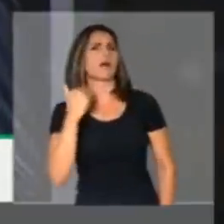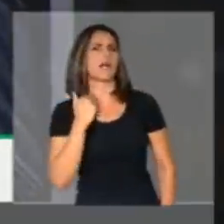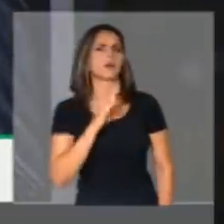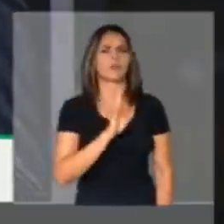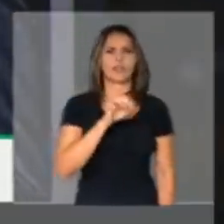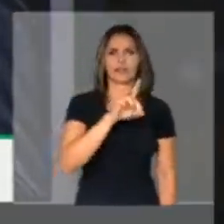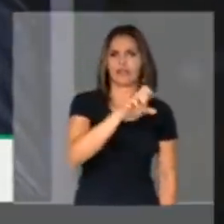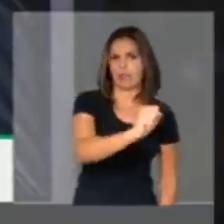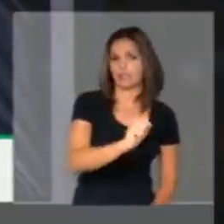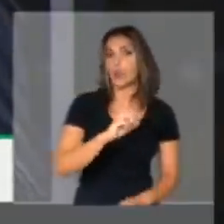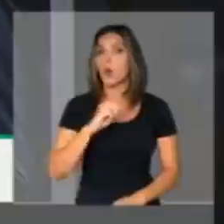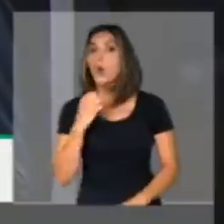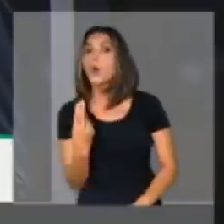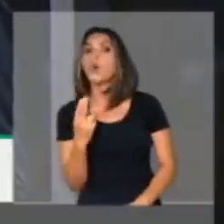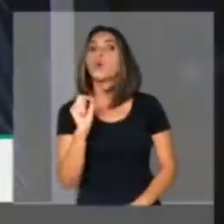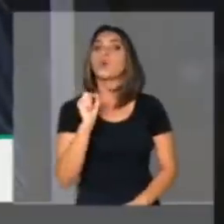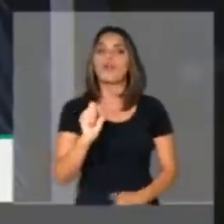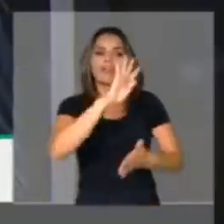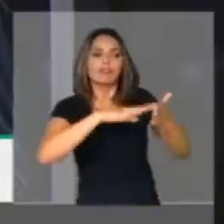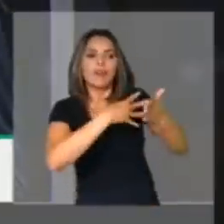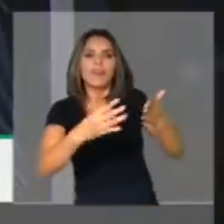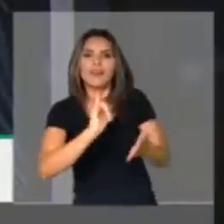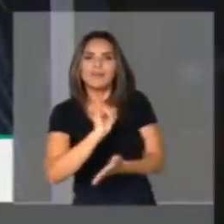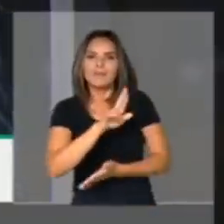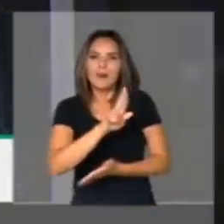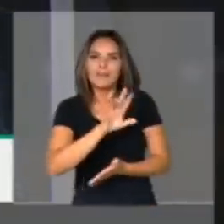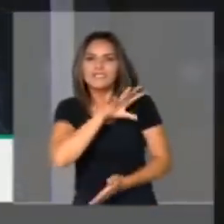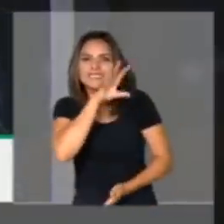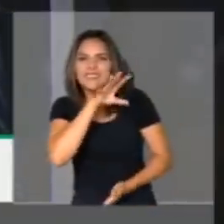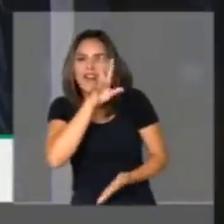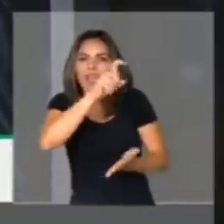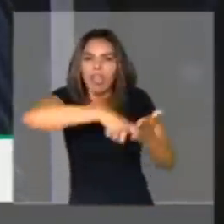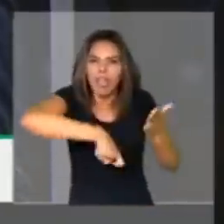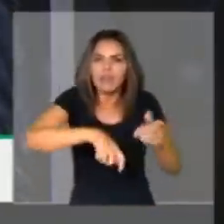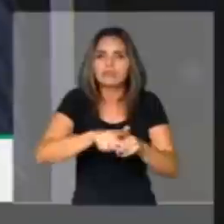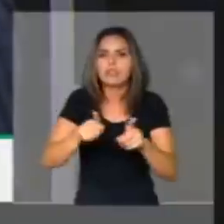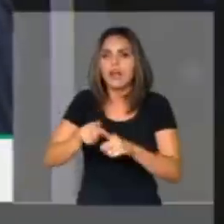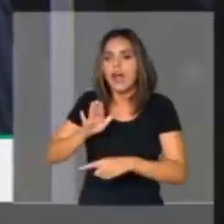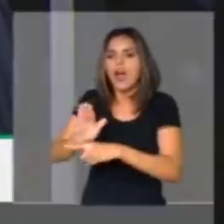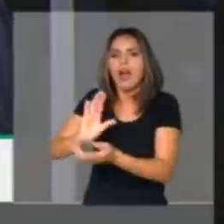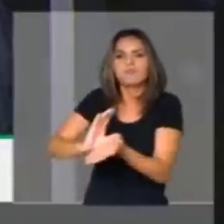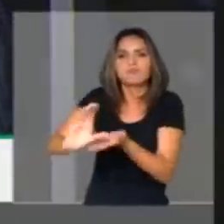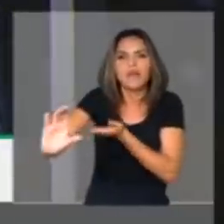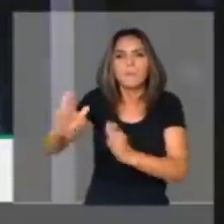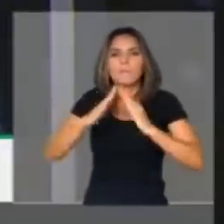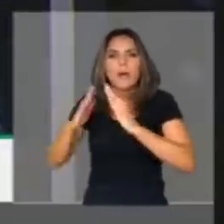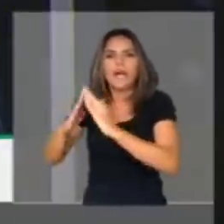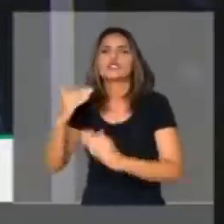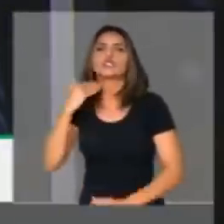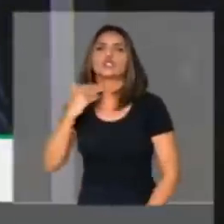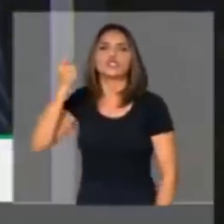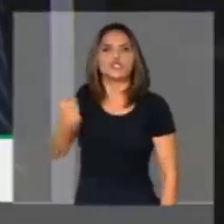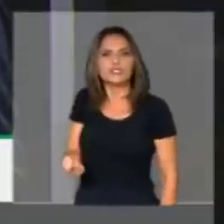ou talvez a correção da tabela do imposto de renda, ou sobre auxílio moradia de juízes e promotores, ou